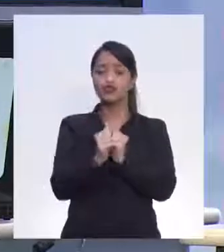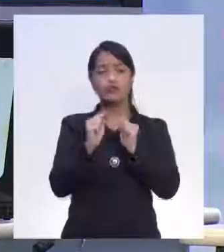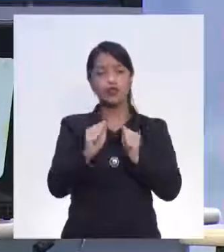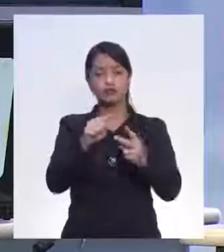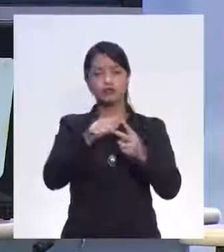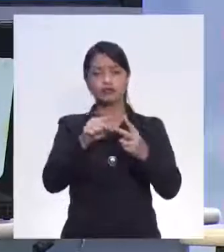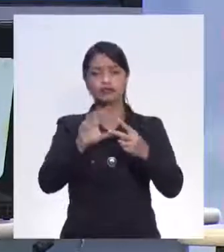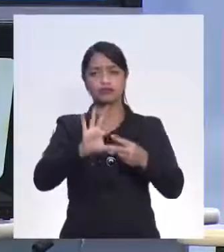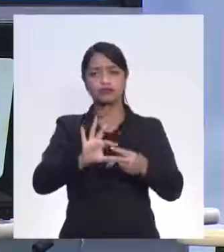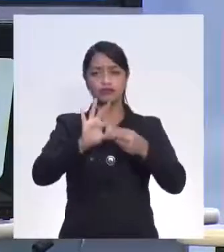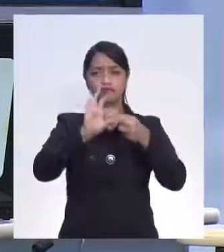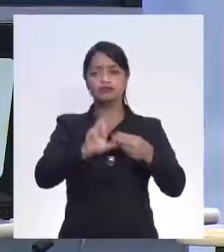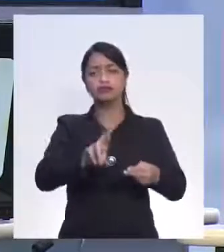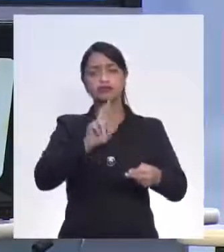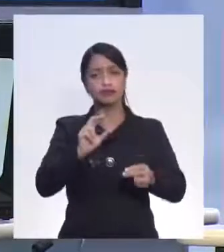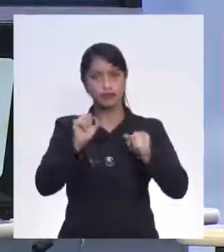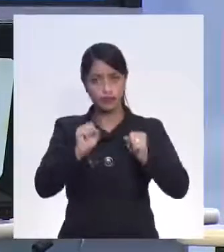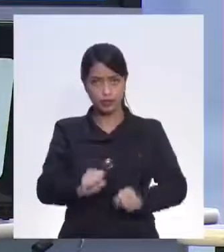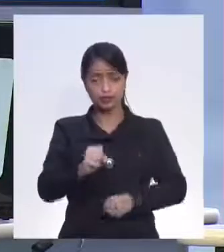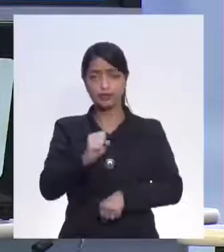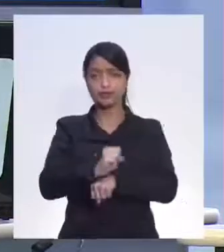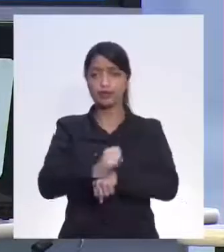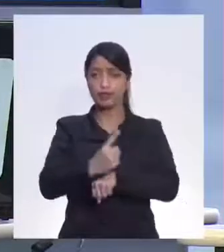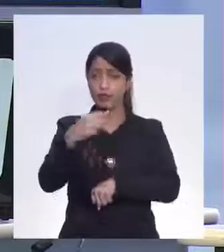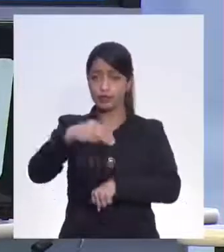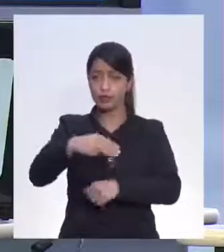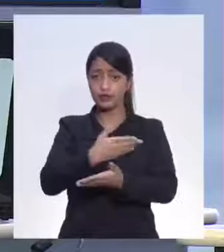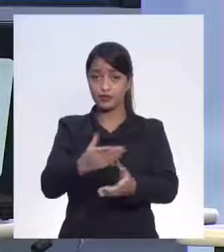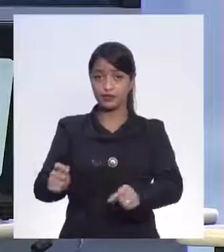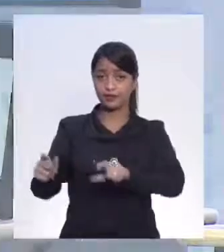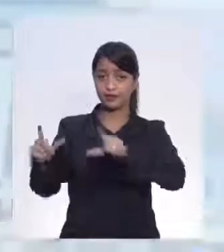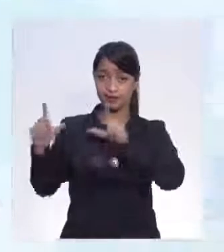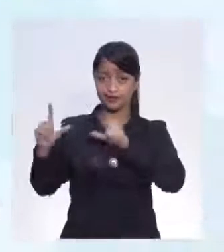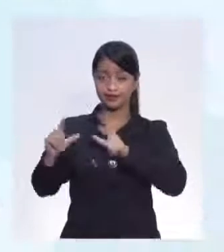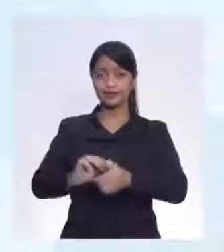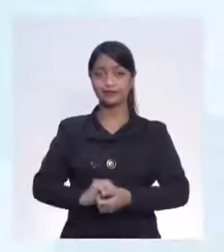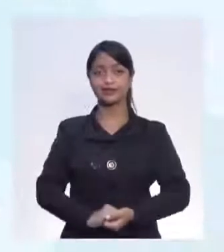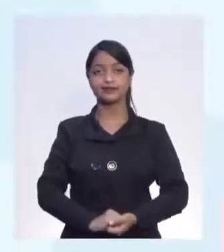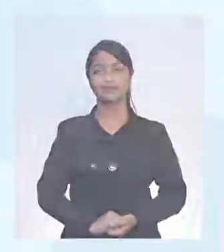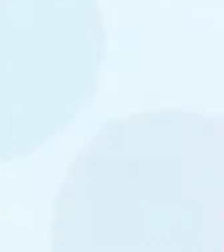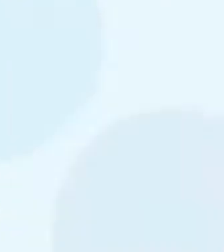era tal e ele construiu por causa disso. Um minutinho para vocês aí na telinha.